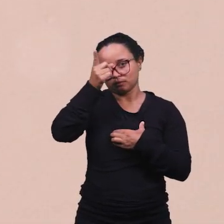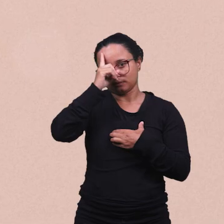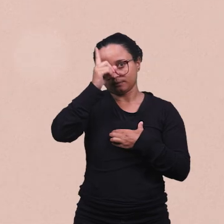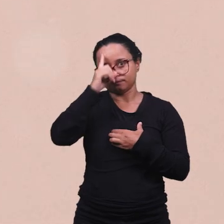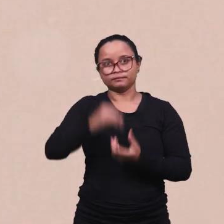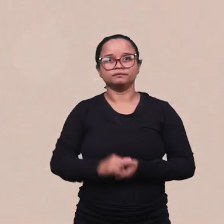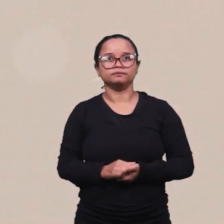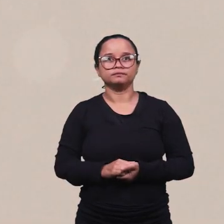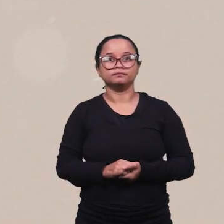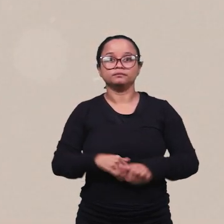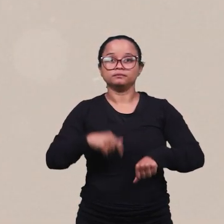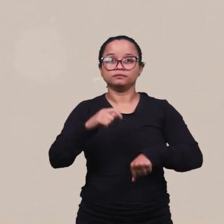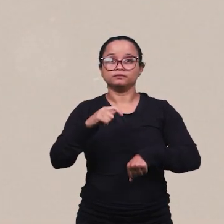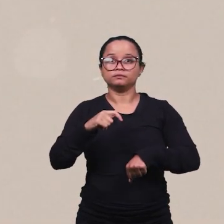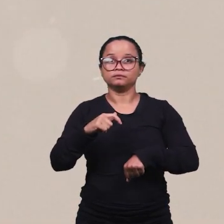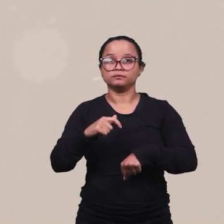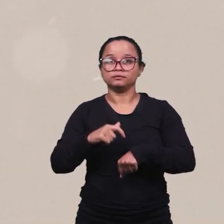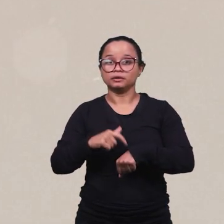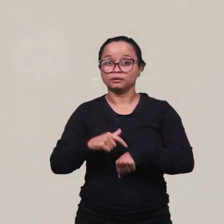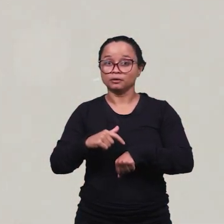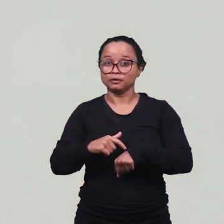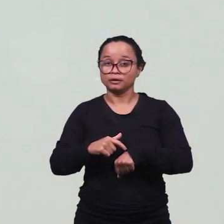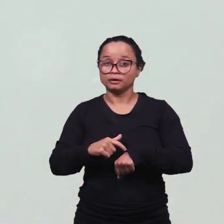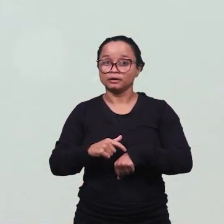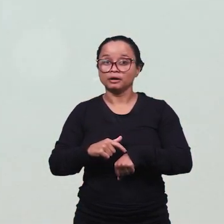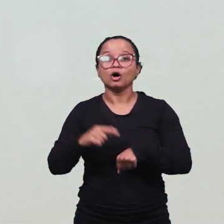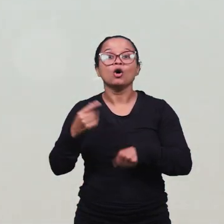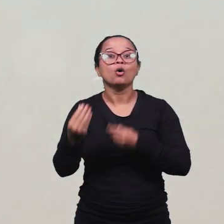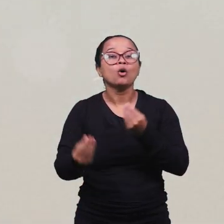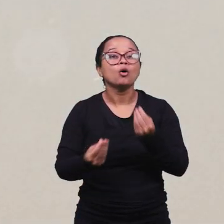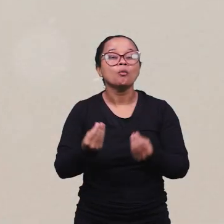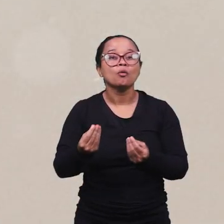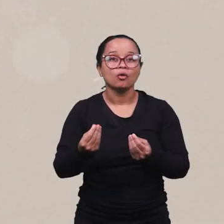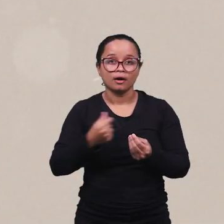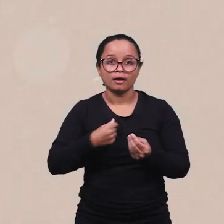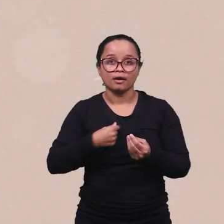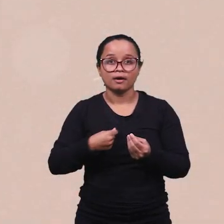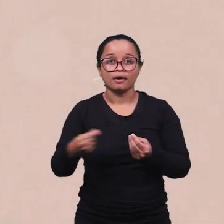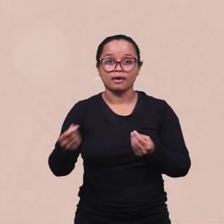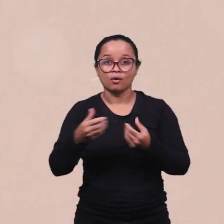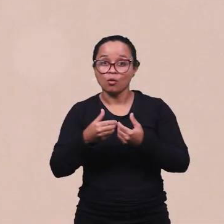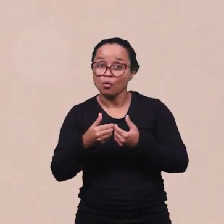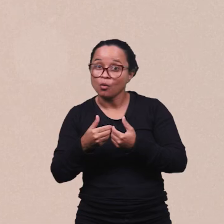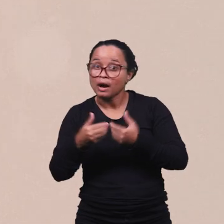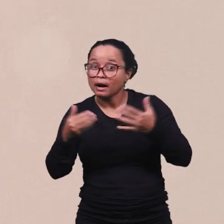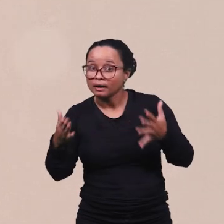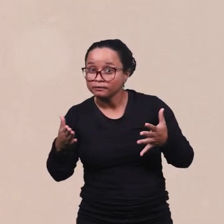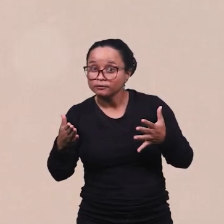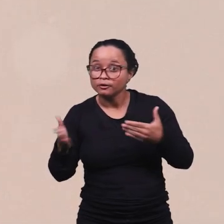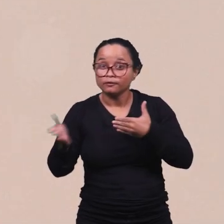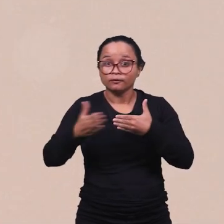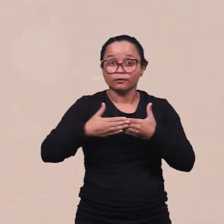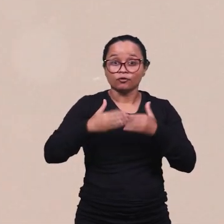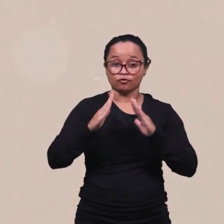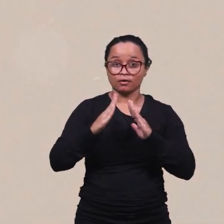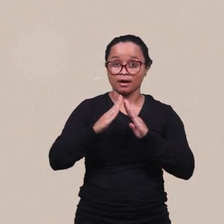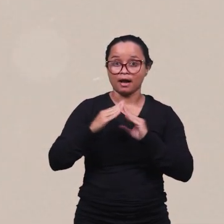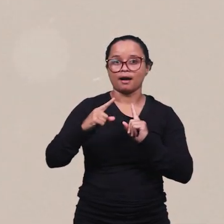os dias, quando há culto, de abrir e fechar a igreja. Não faço mais que